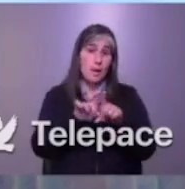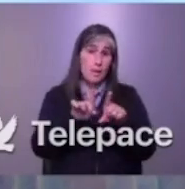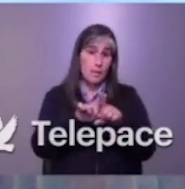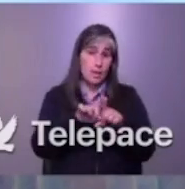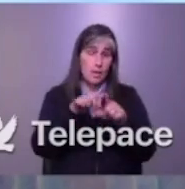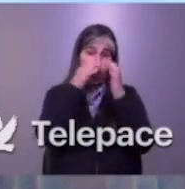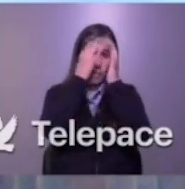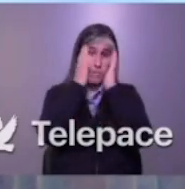sister,